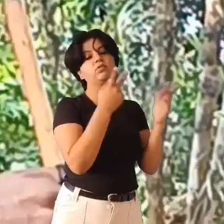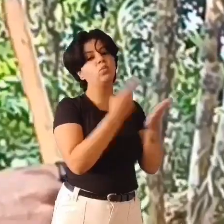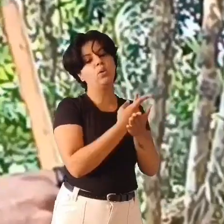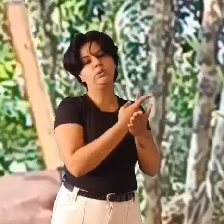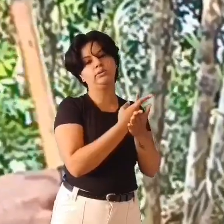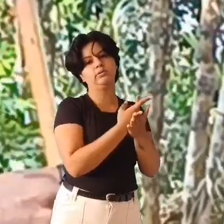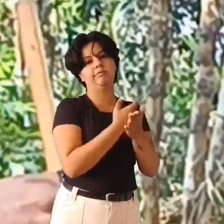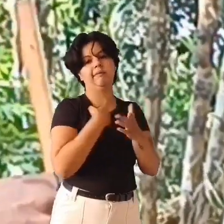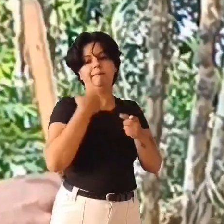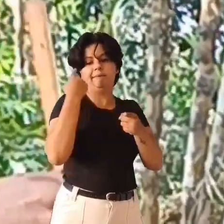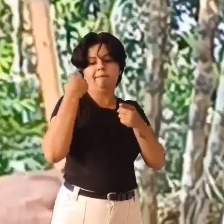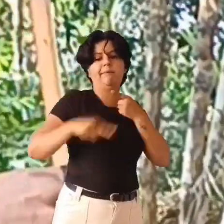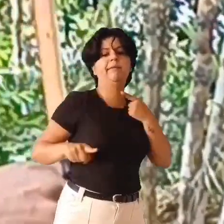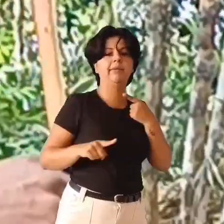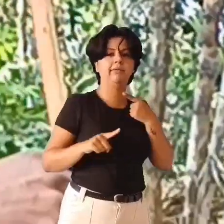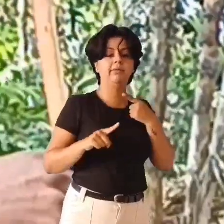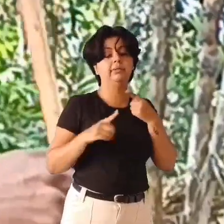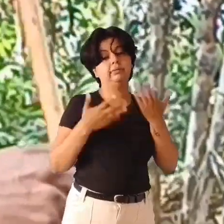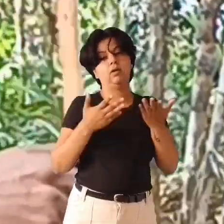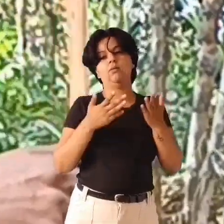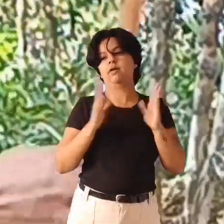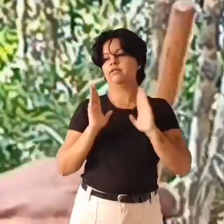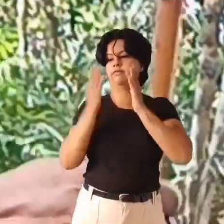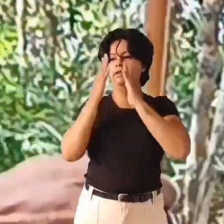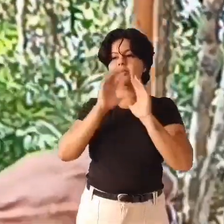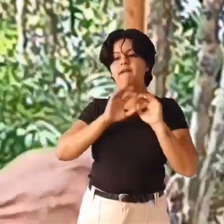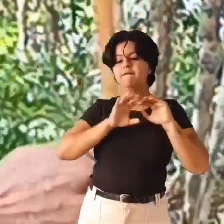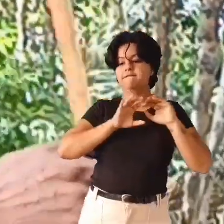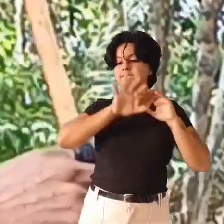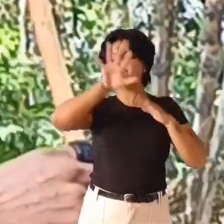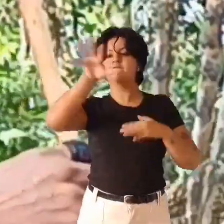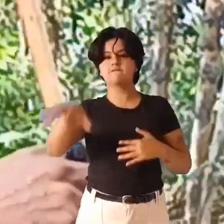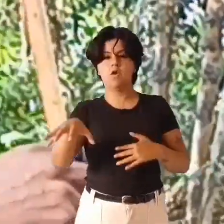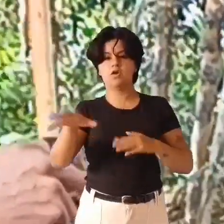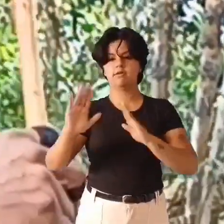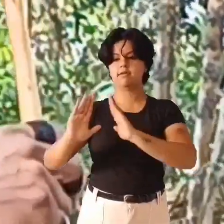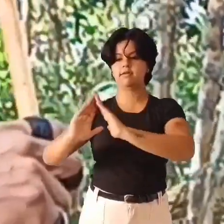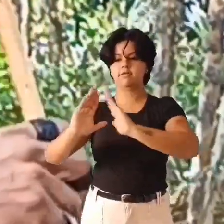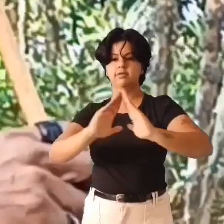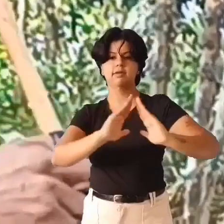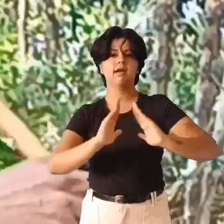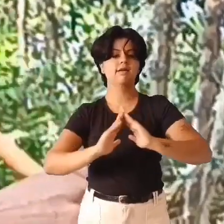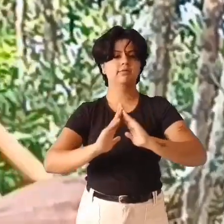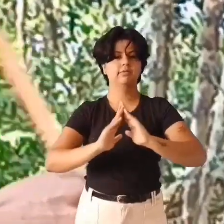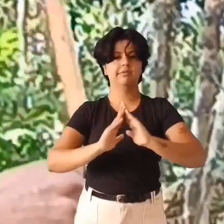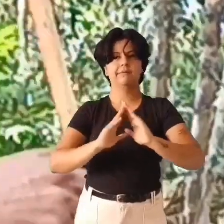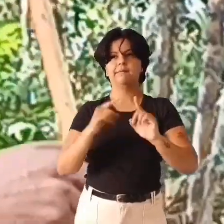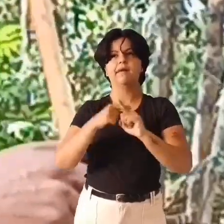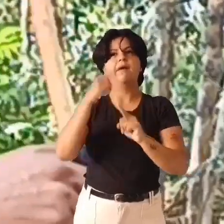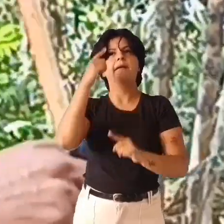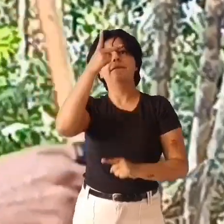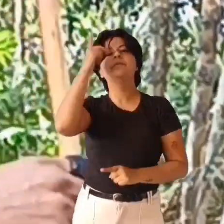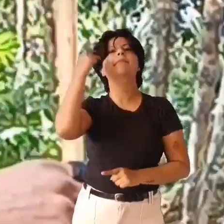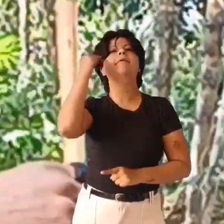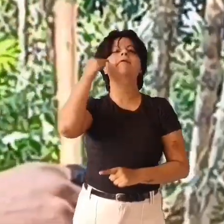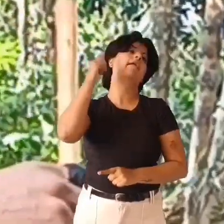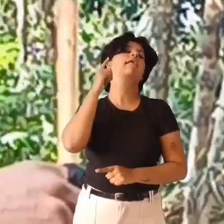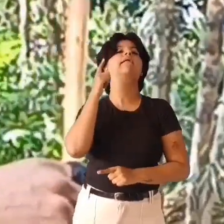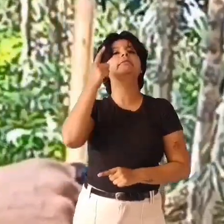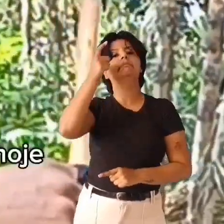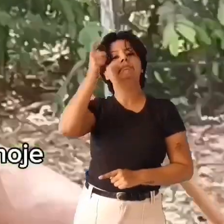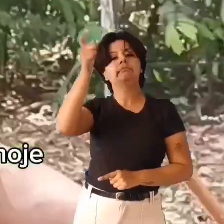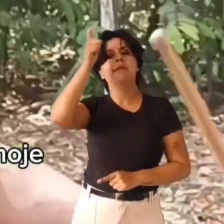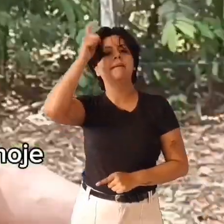Porque a gente não era proibido de entrar na igreja, como se a gente estivesse fazendo uma manifestação ao demônio. Era isso que eles